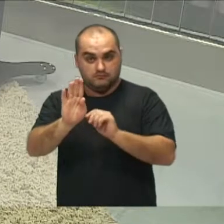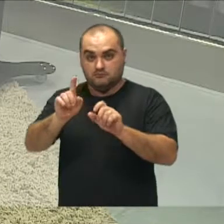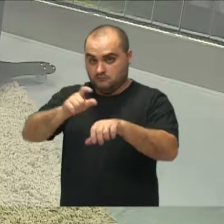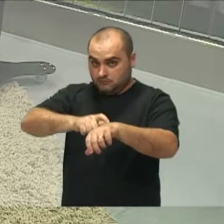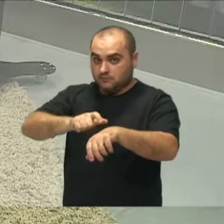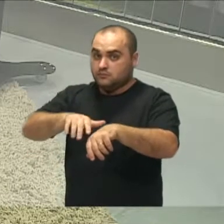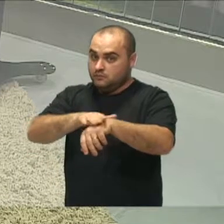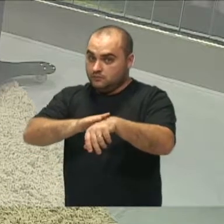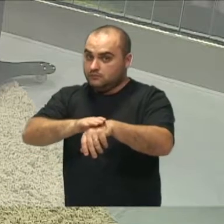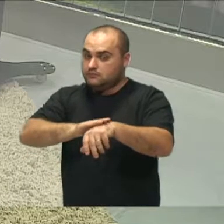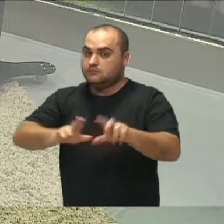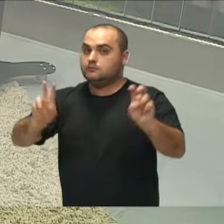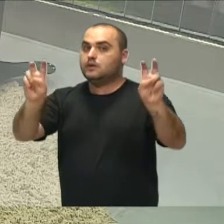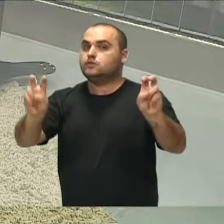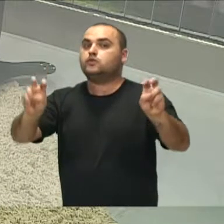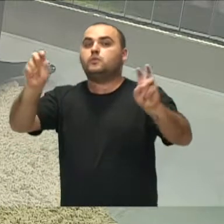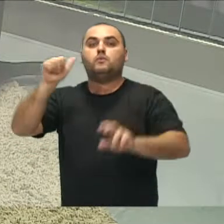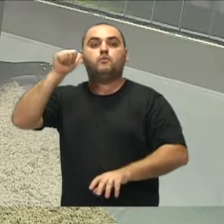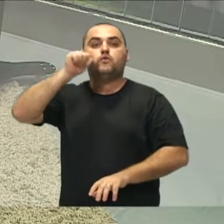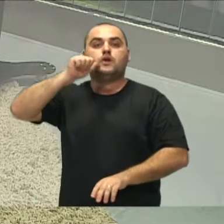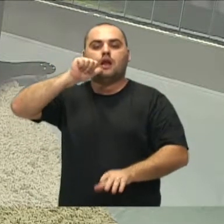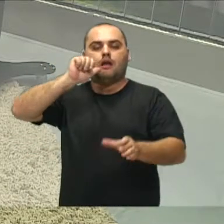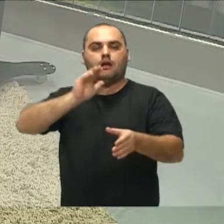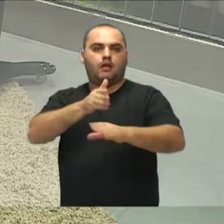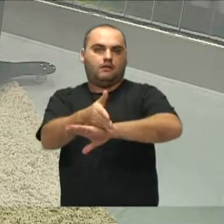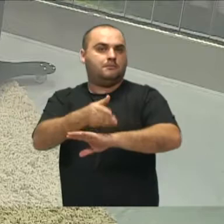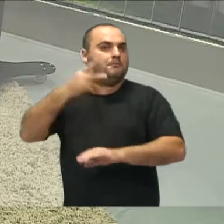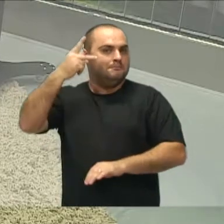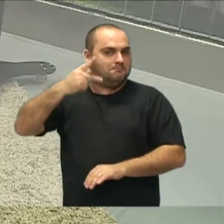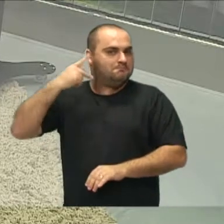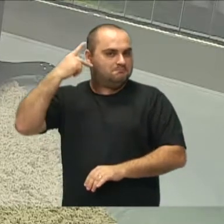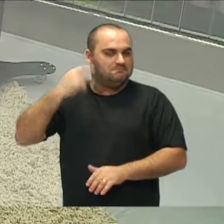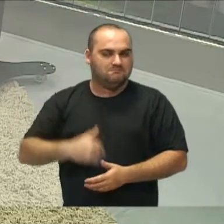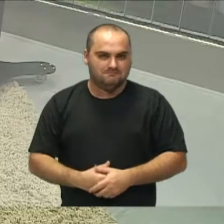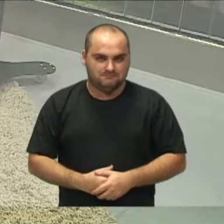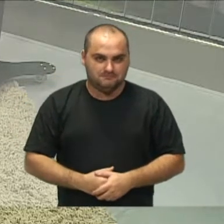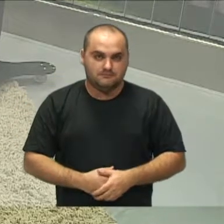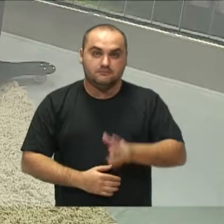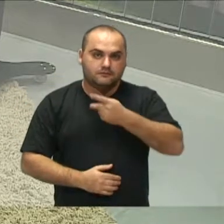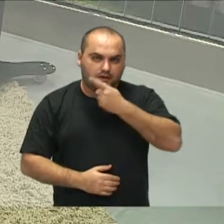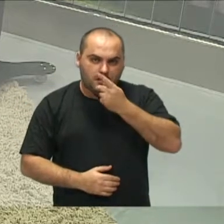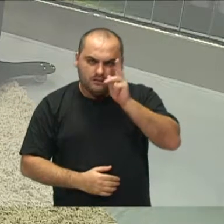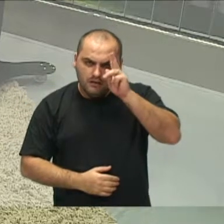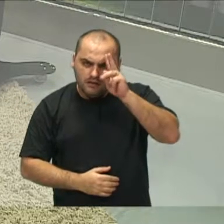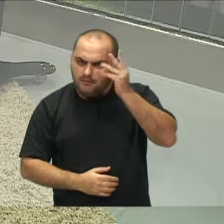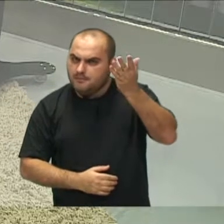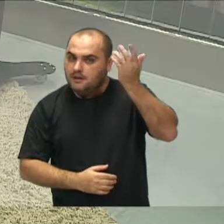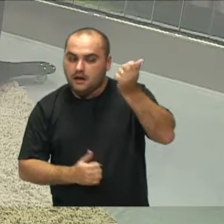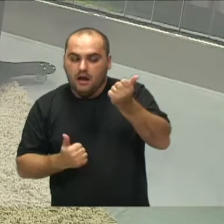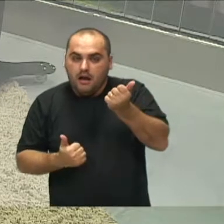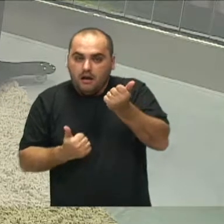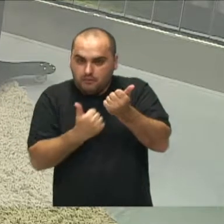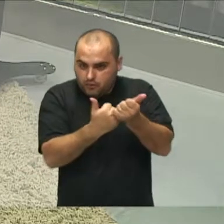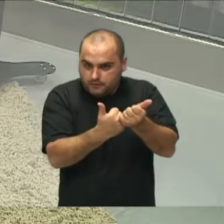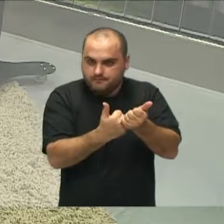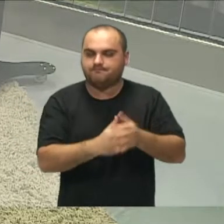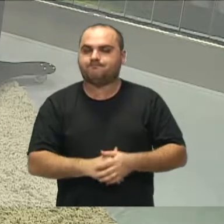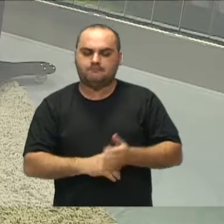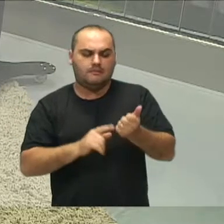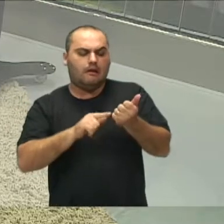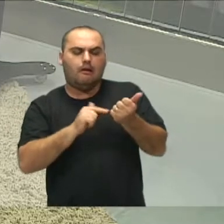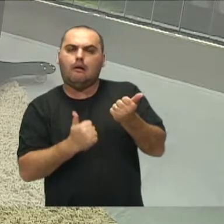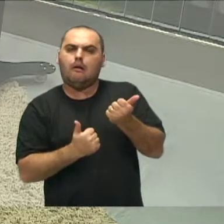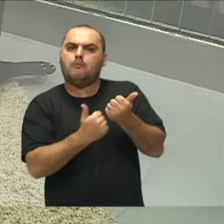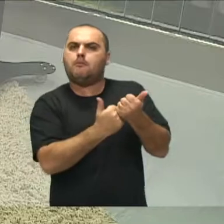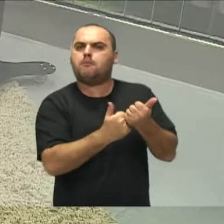a questão da mulher na política, né, vereadora? E a gente falou ali sobre a questão do apoio. Só que quando a gente fala apoio, não é só de